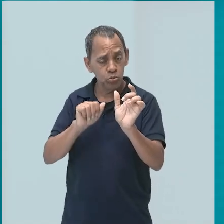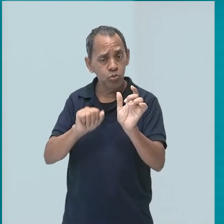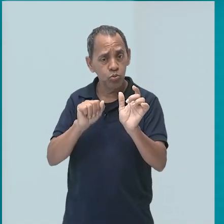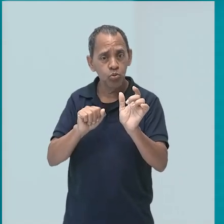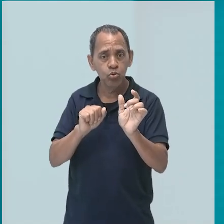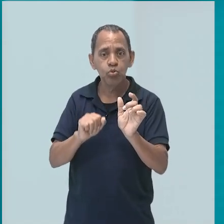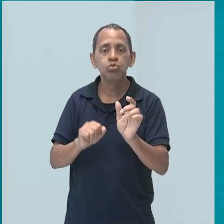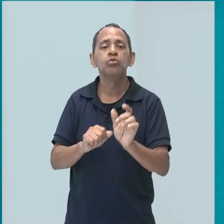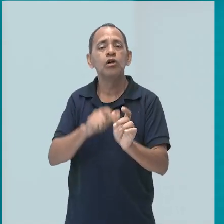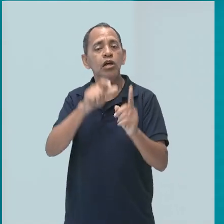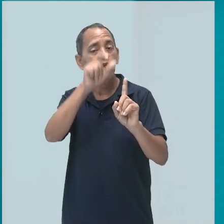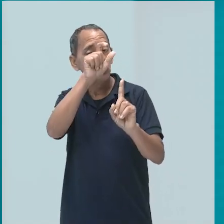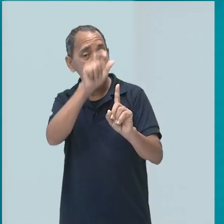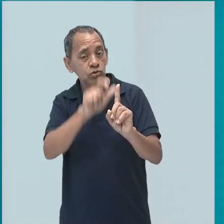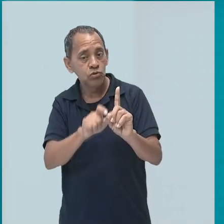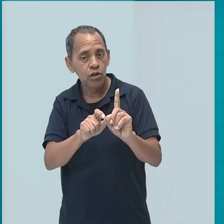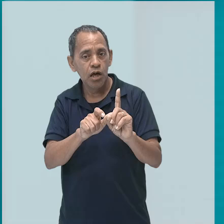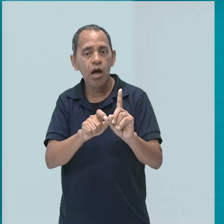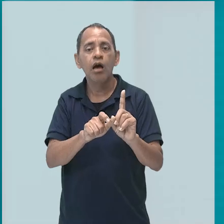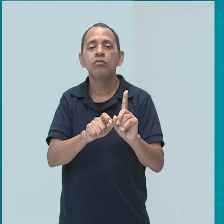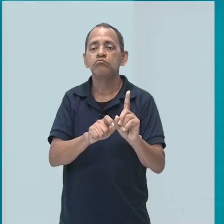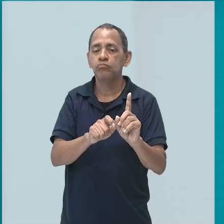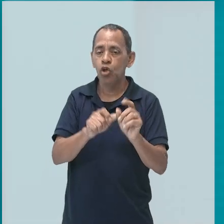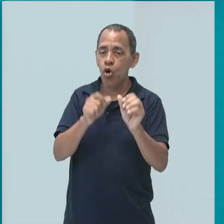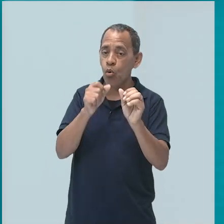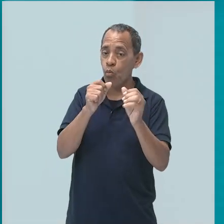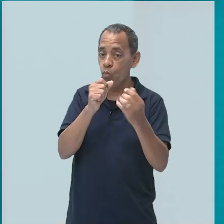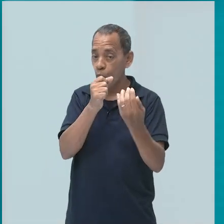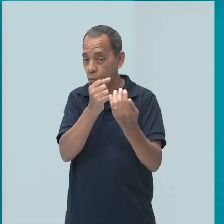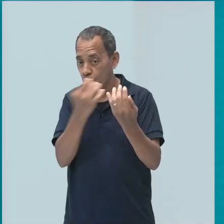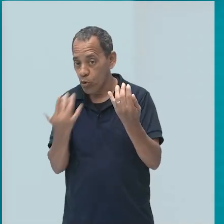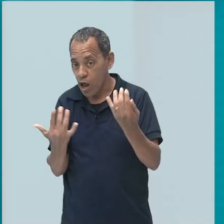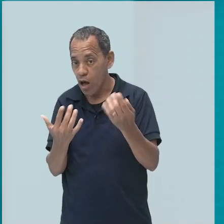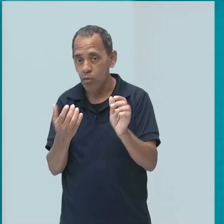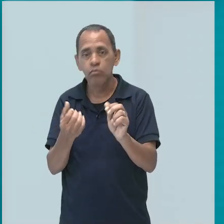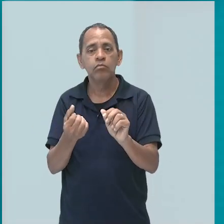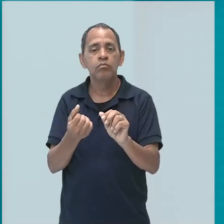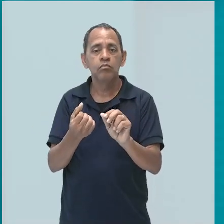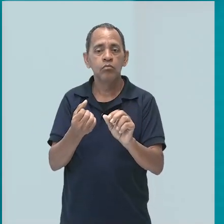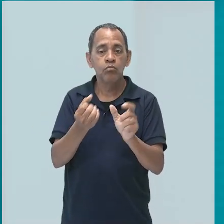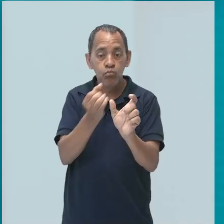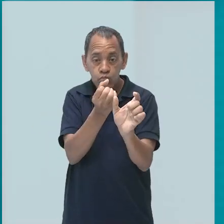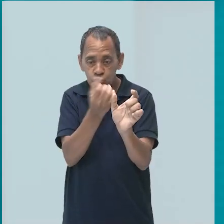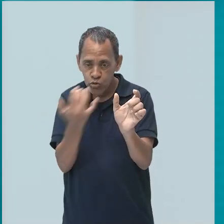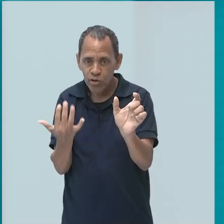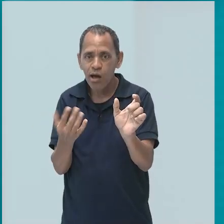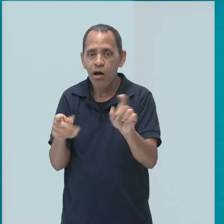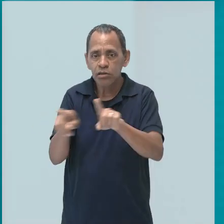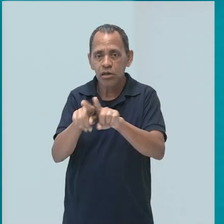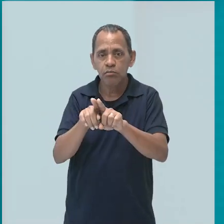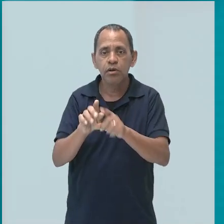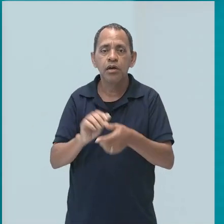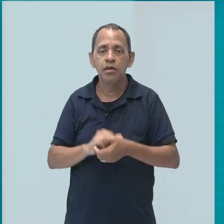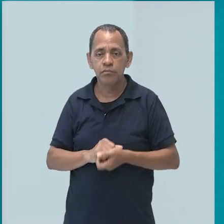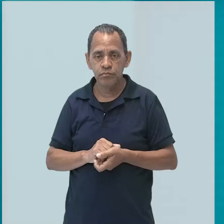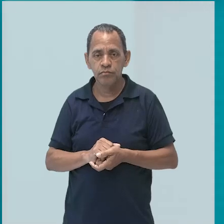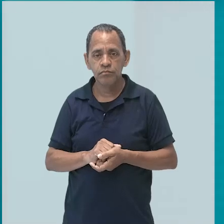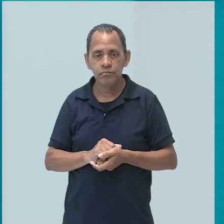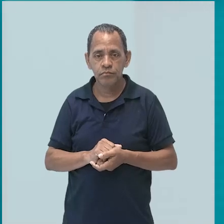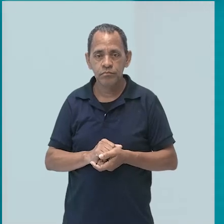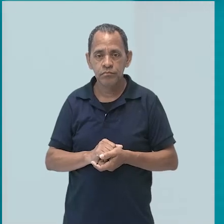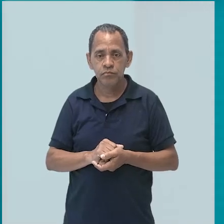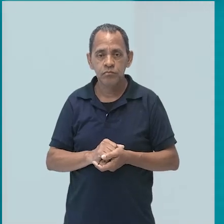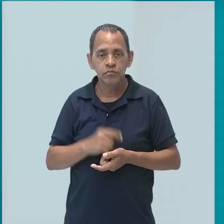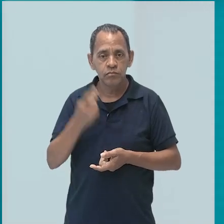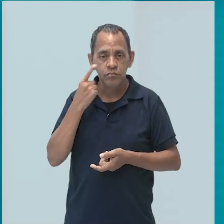o gênero masculino, o gênero feminino, certo? A classe de palavra invariável, não muda de forma nenhuma.